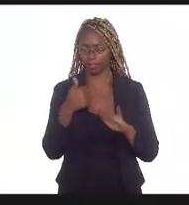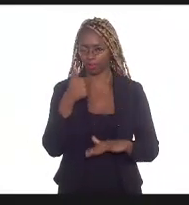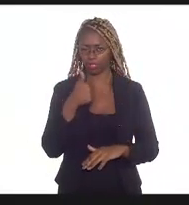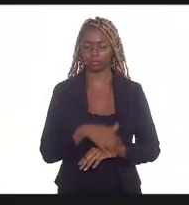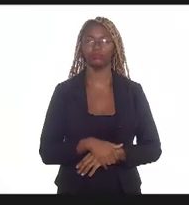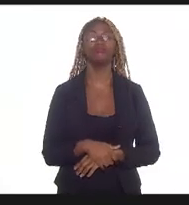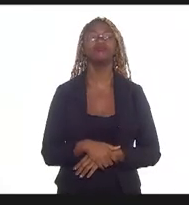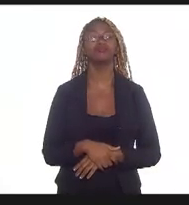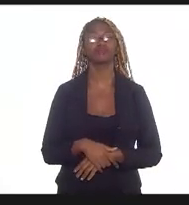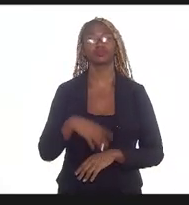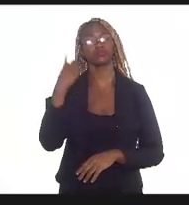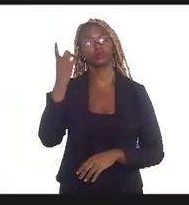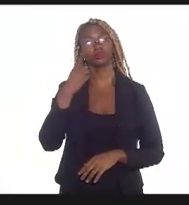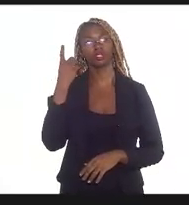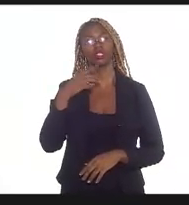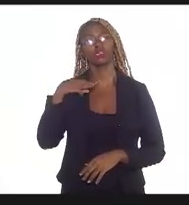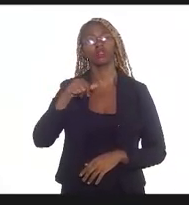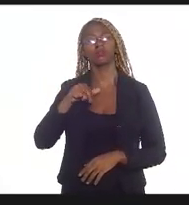Relator, deputado Márcio Pacheco.